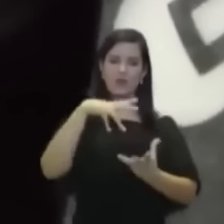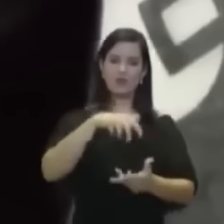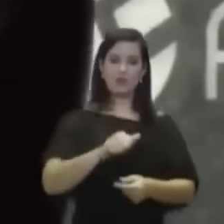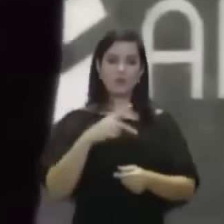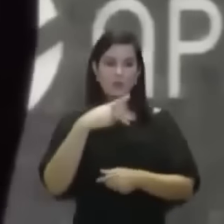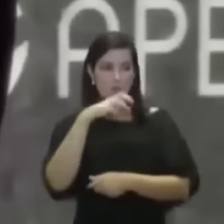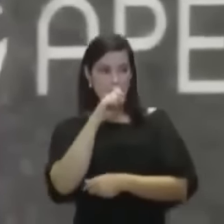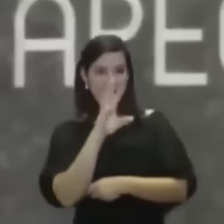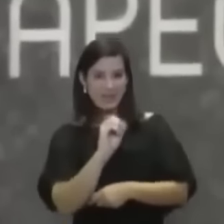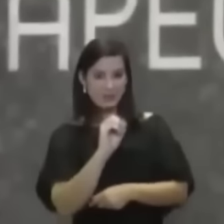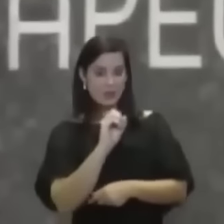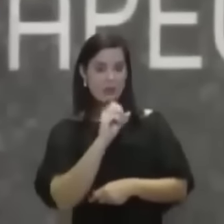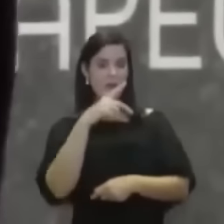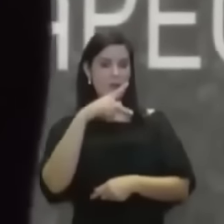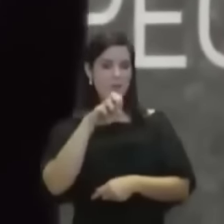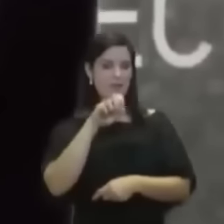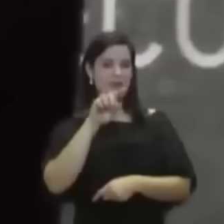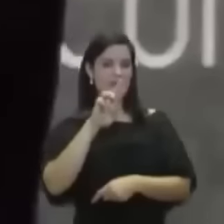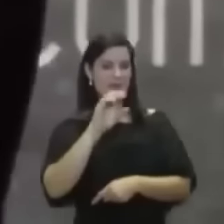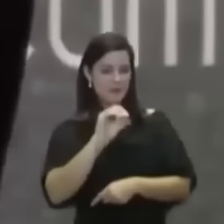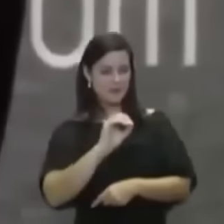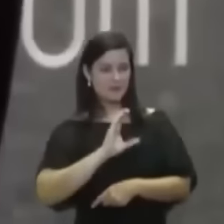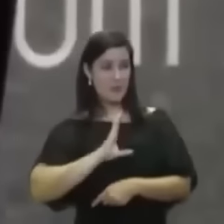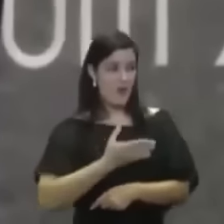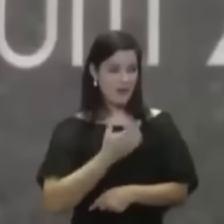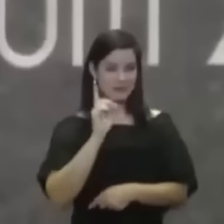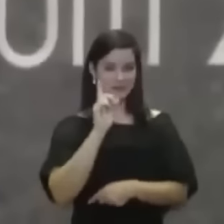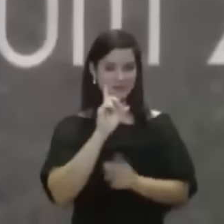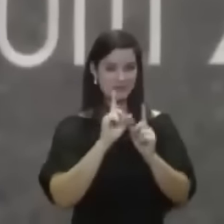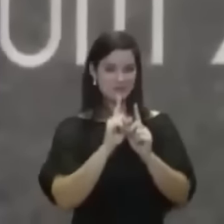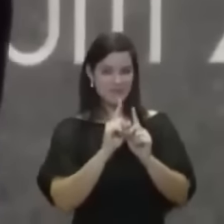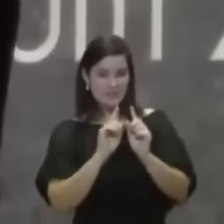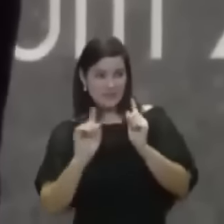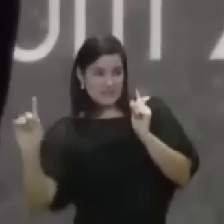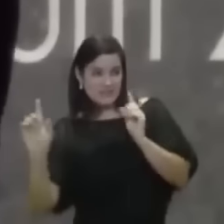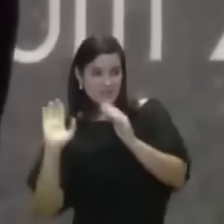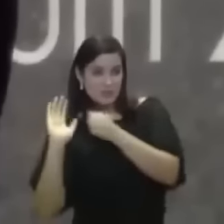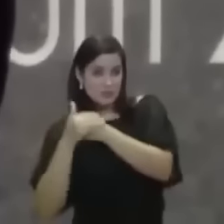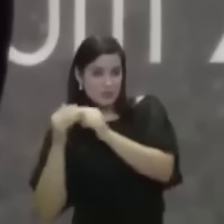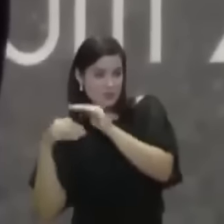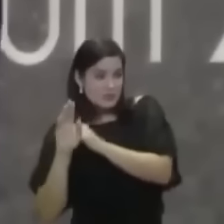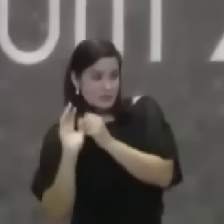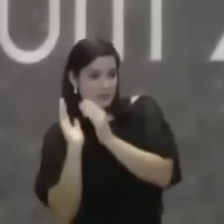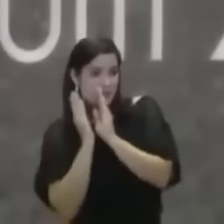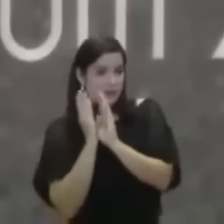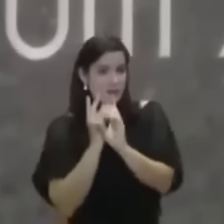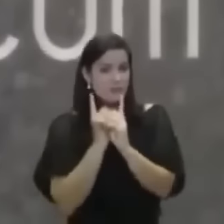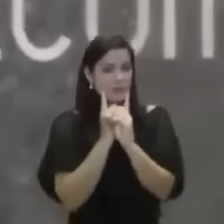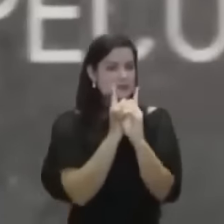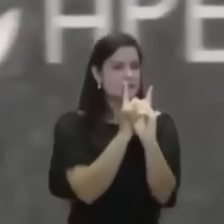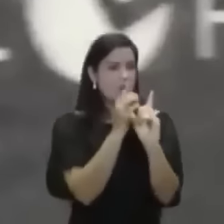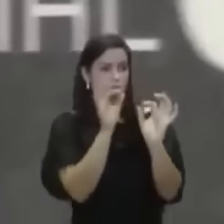coragem, se acovarda, vai seguindo de longe, acompanhado de João, que era aparentado do